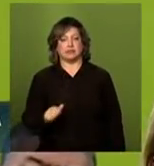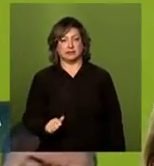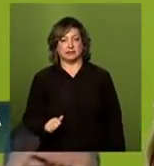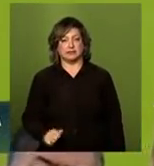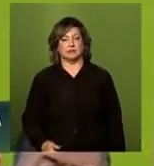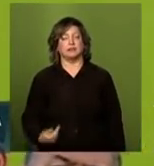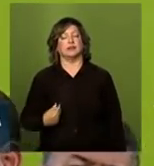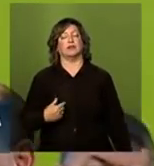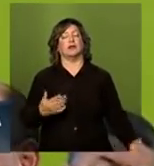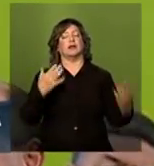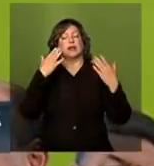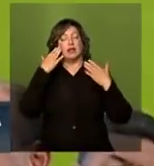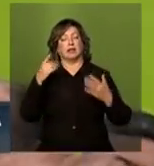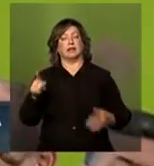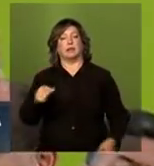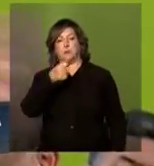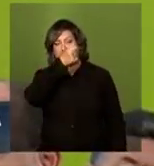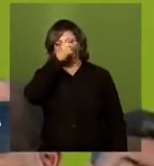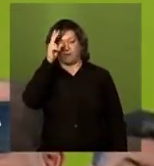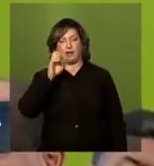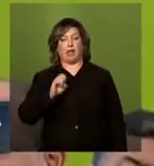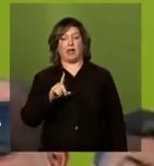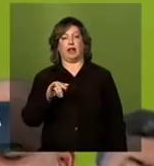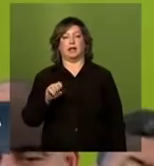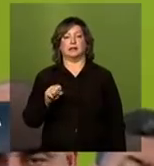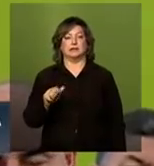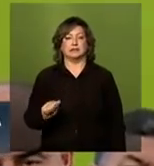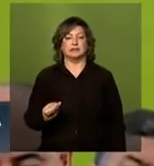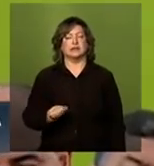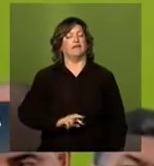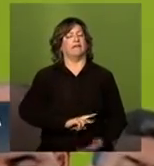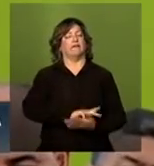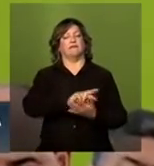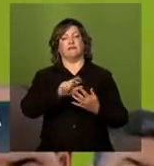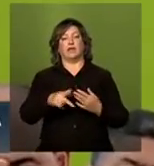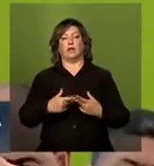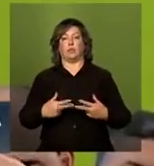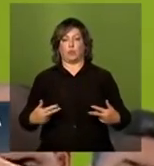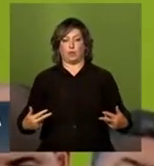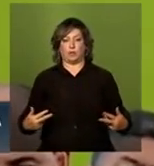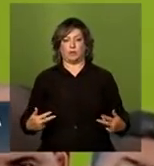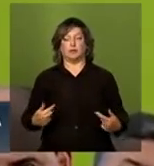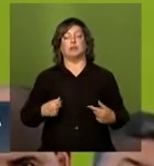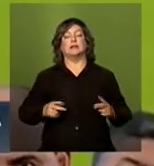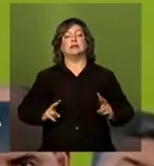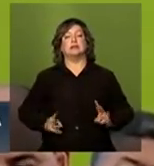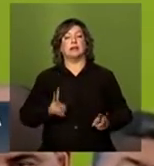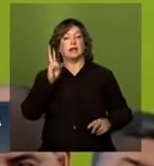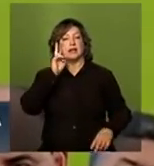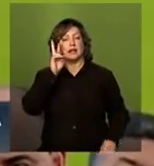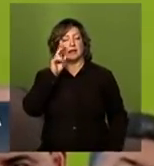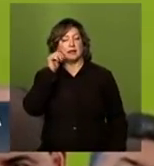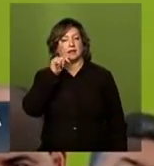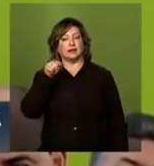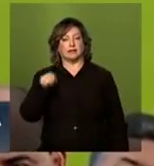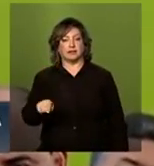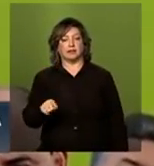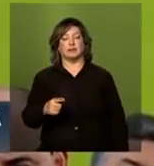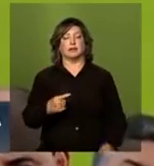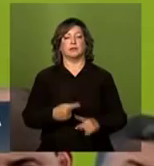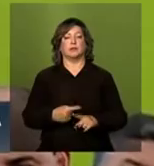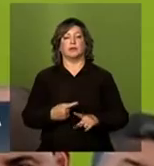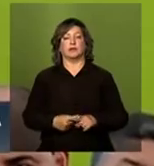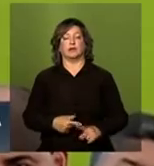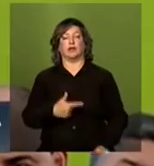agradeço a prefeita Elisa por várias coisas e eu sempre vou lembrar da prefeita Elisa lá